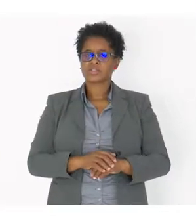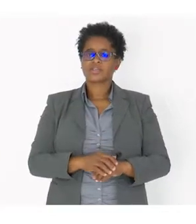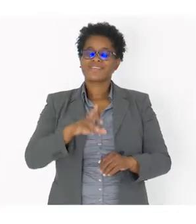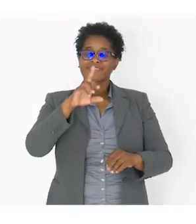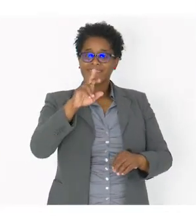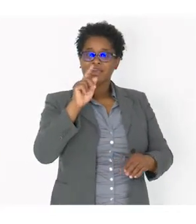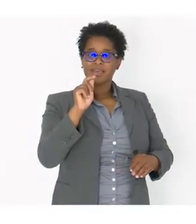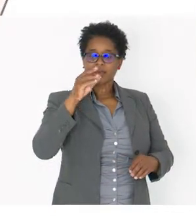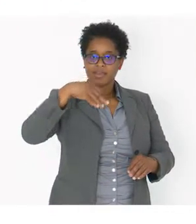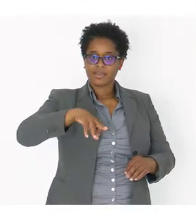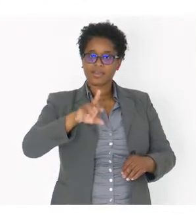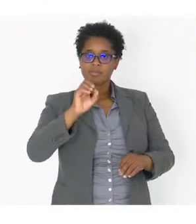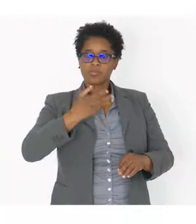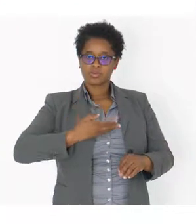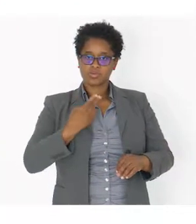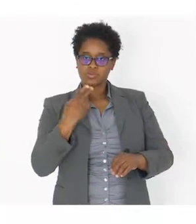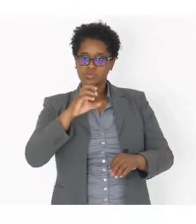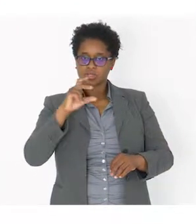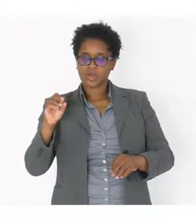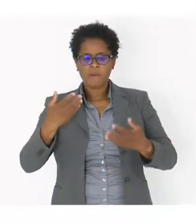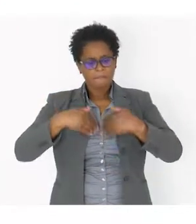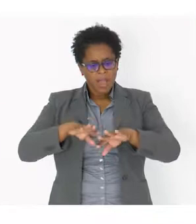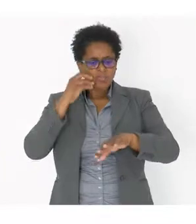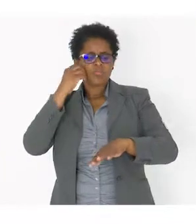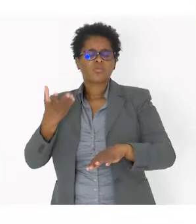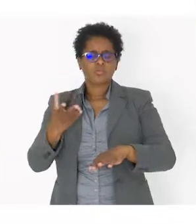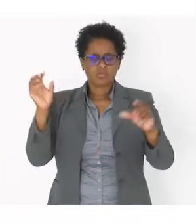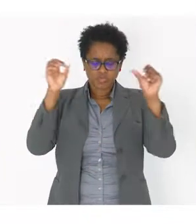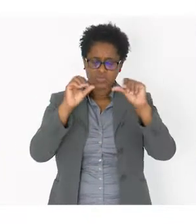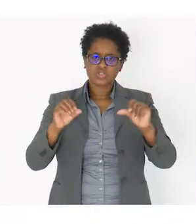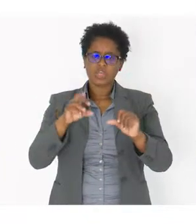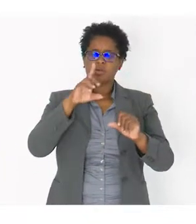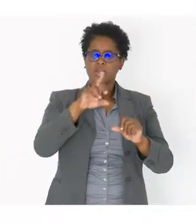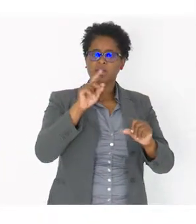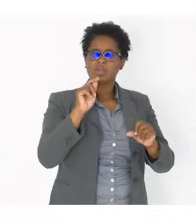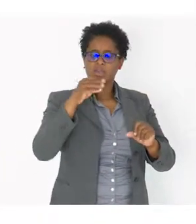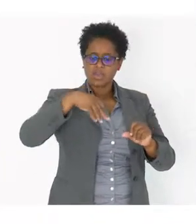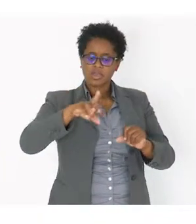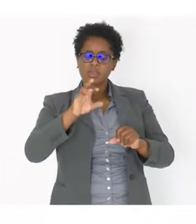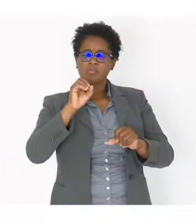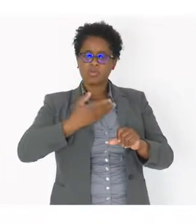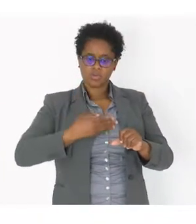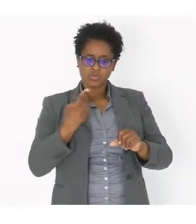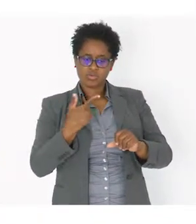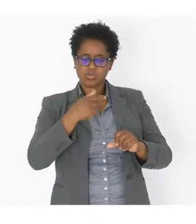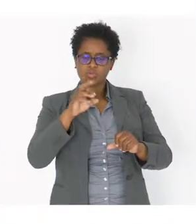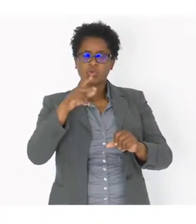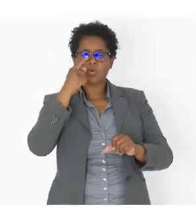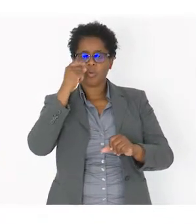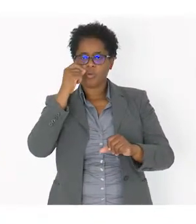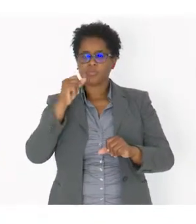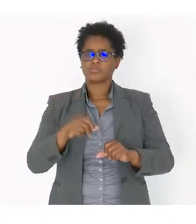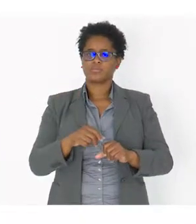reprodução. Mas como? No sistema reprodutor masculino, temos